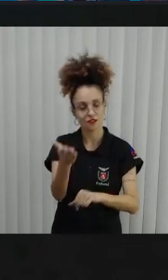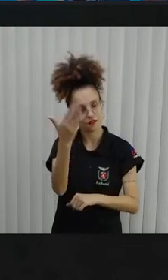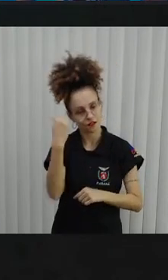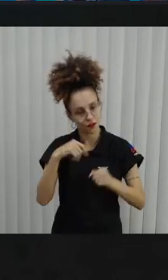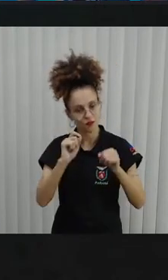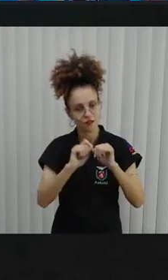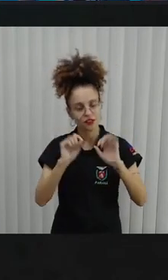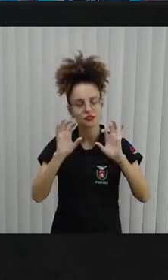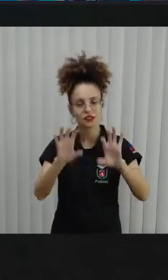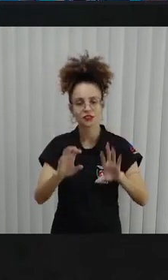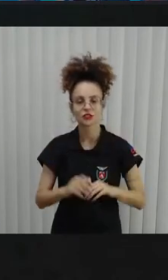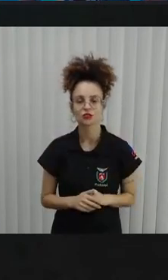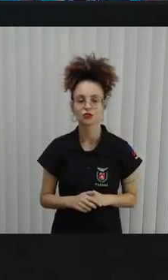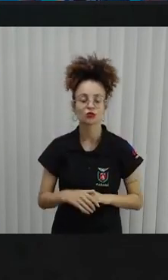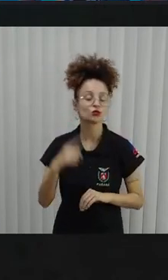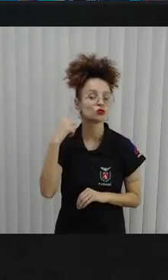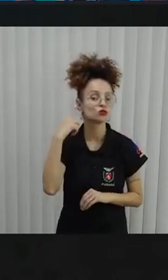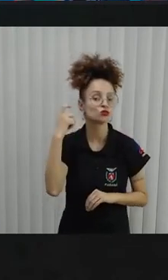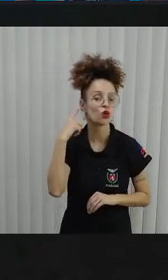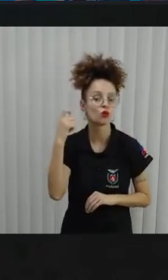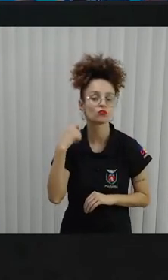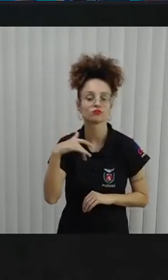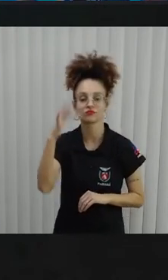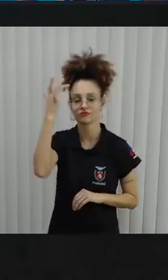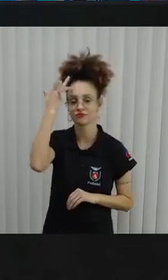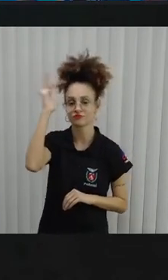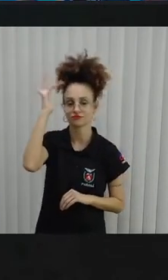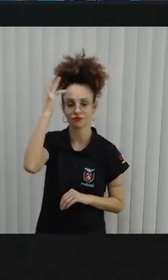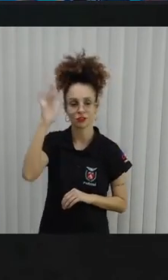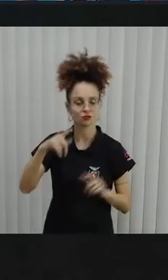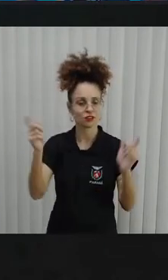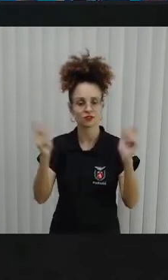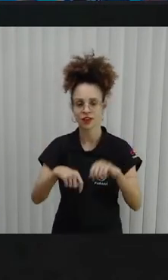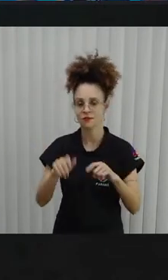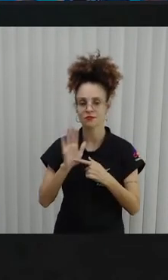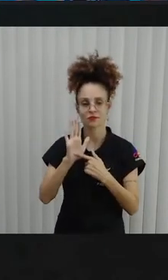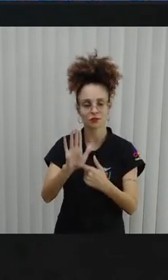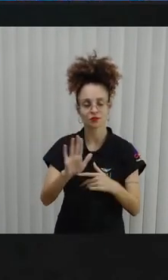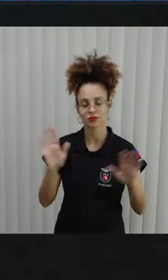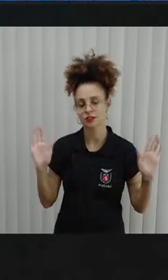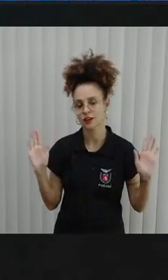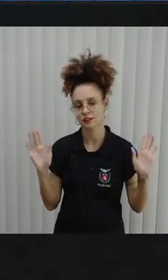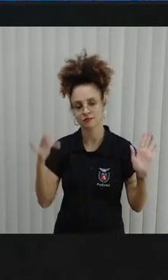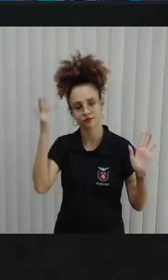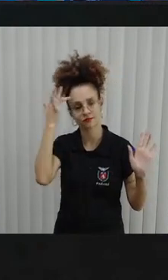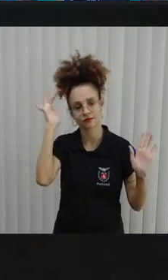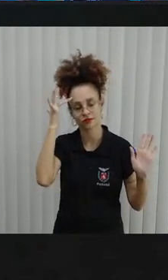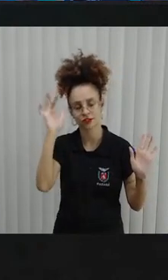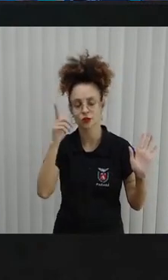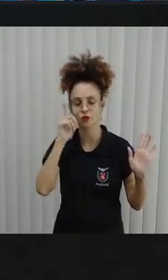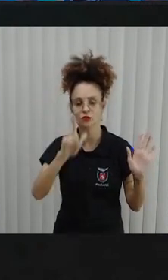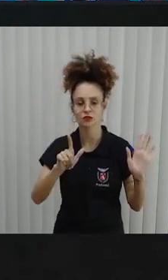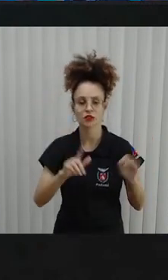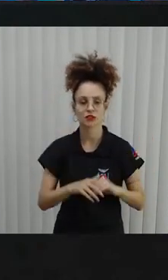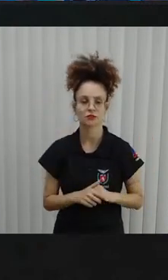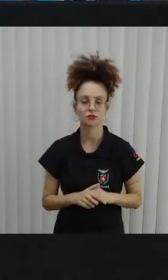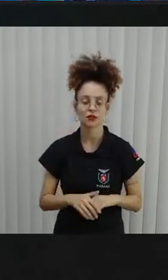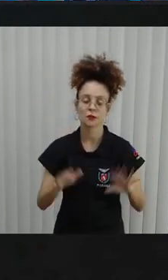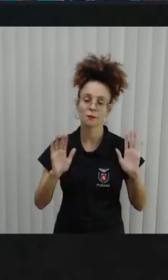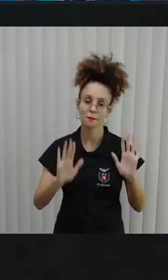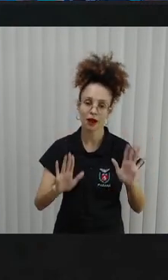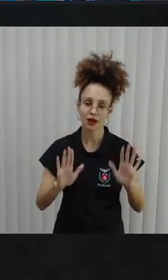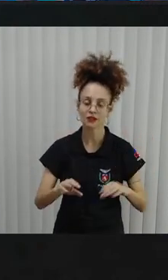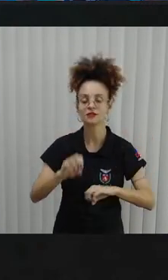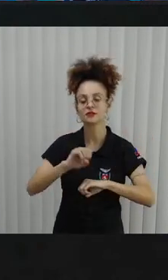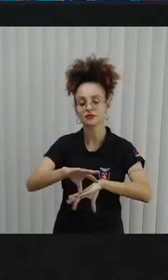também. O som, eu não sei se a captura da tela aí vai aparecer, né? Não sei se a gente compartilhou o som. Mas